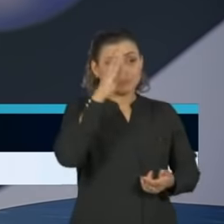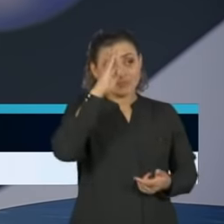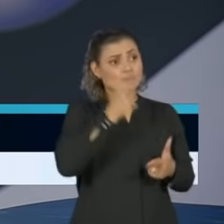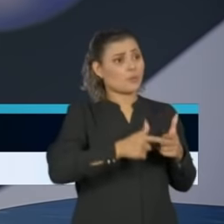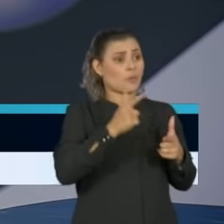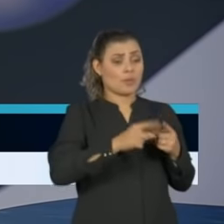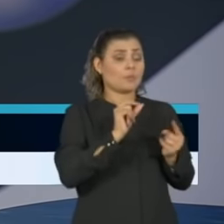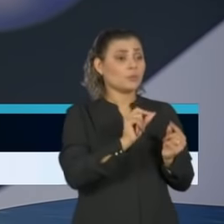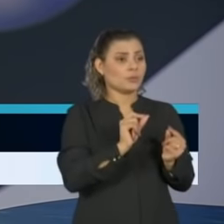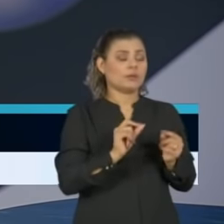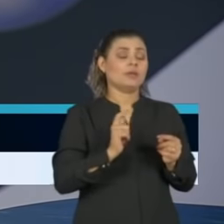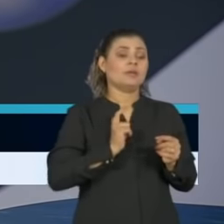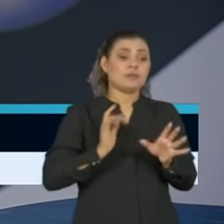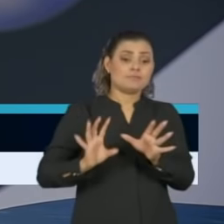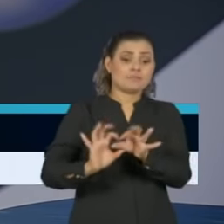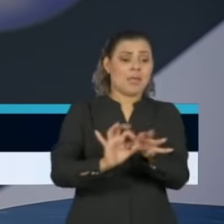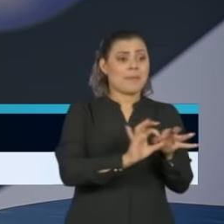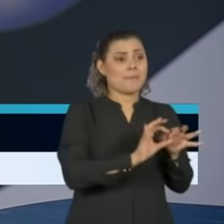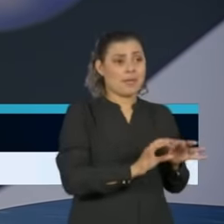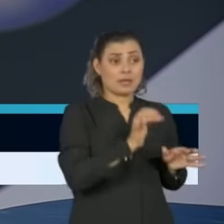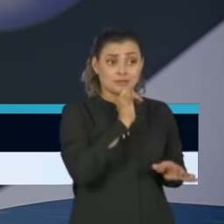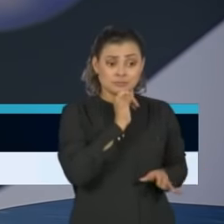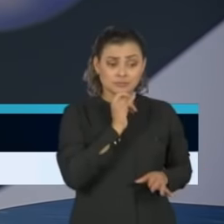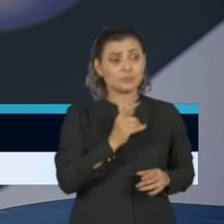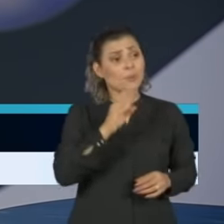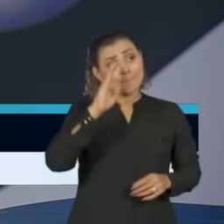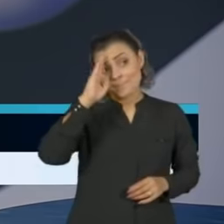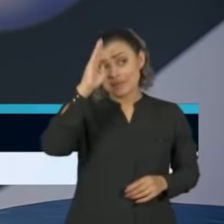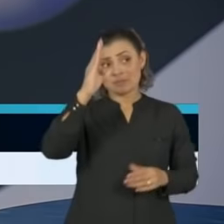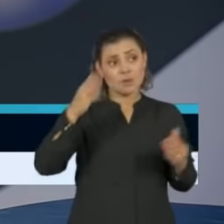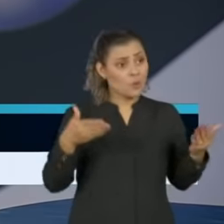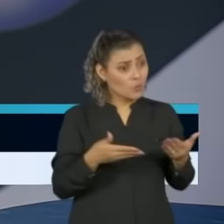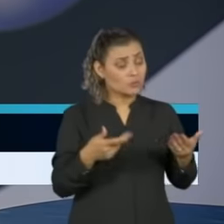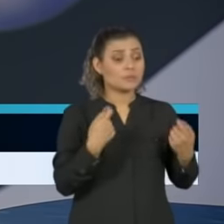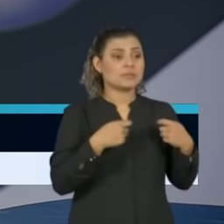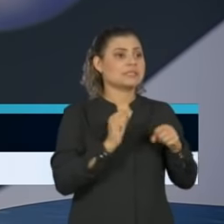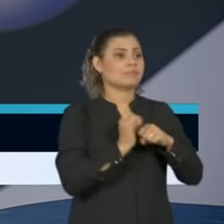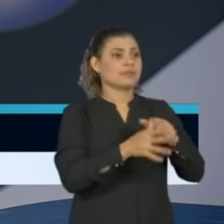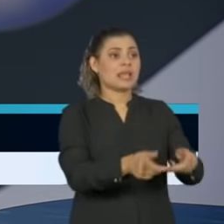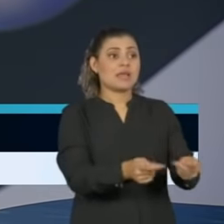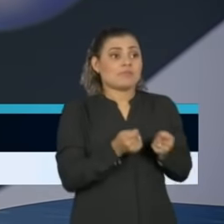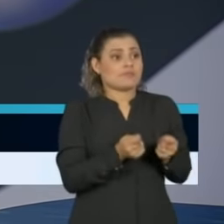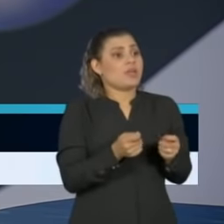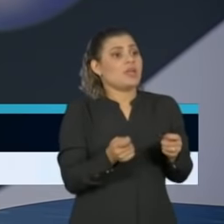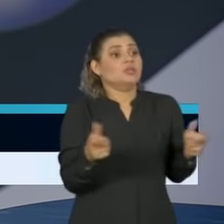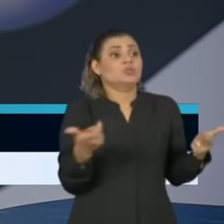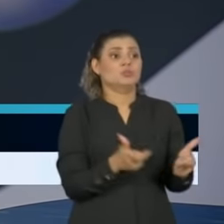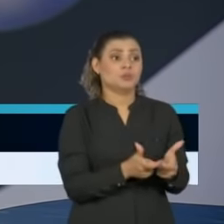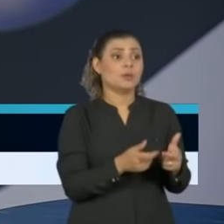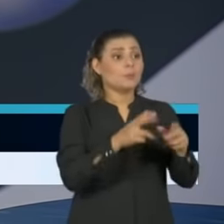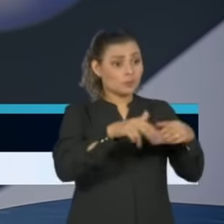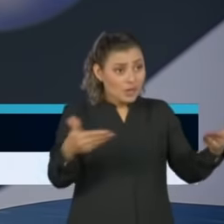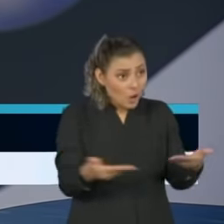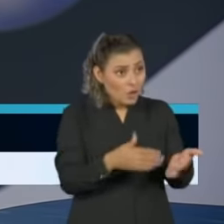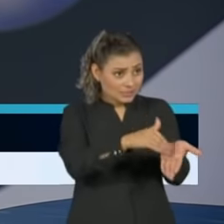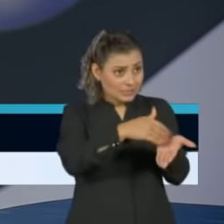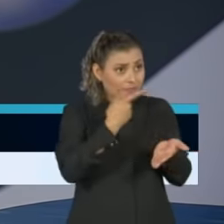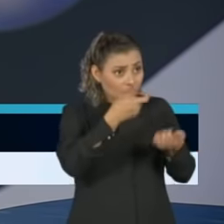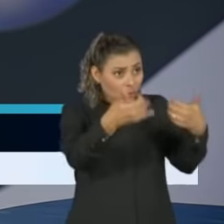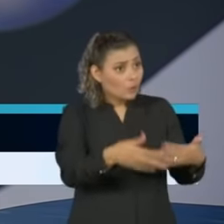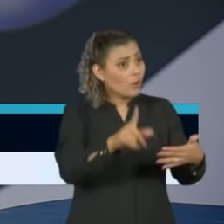eles são interligados e o componente principal, a gente tem que reduzir a epidemia. Então, esses achatamentos de curva que o secretário estava falando,